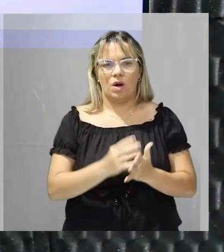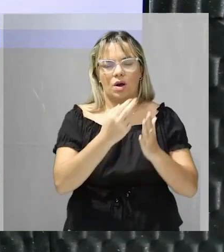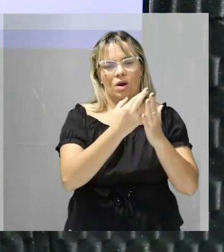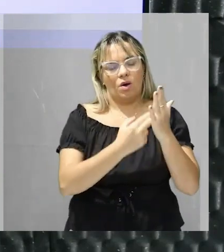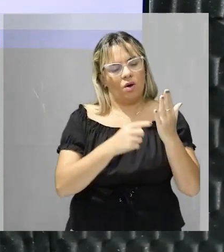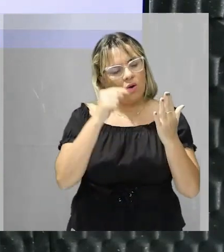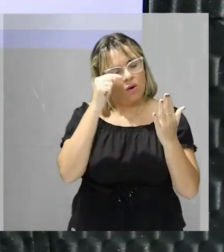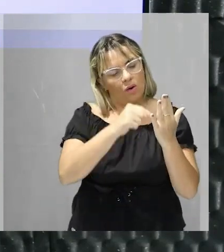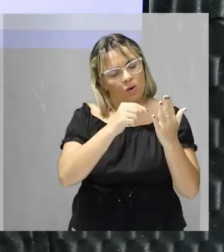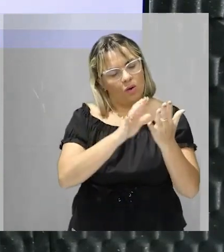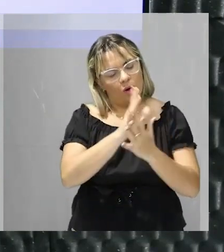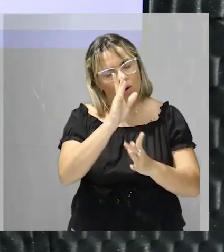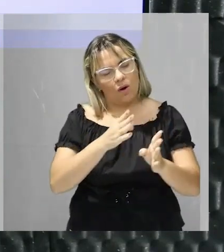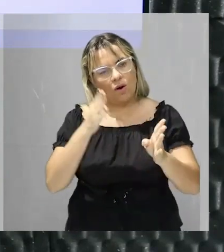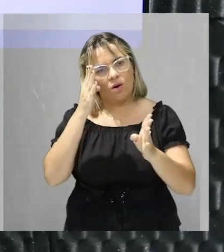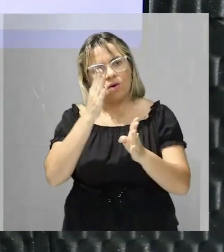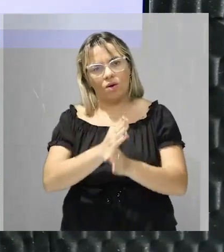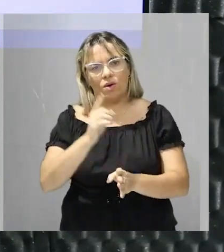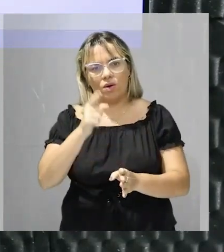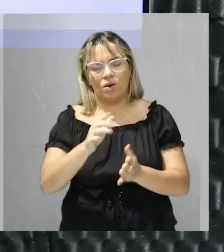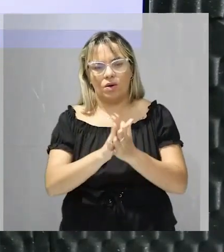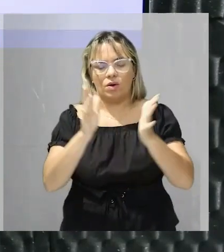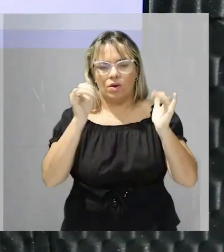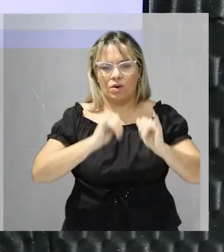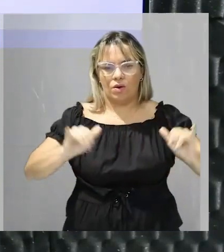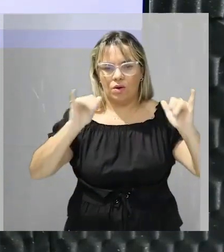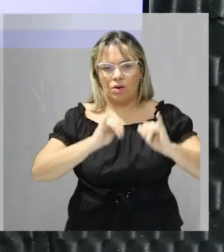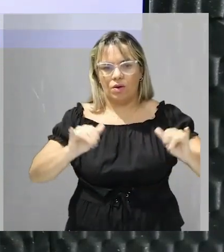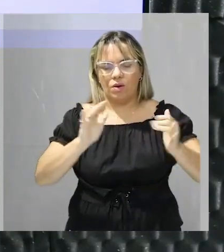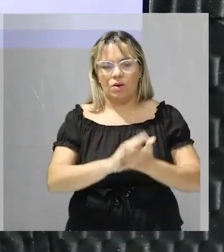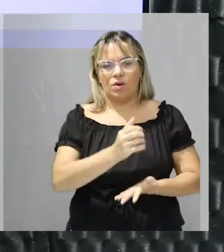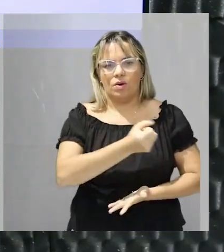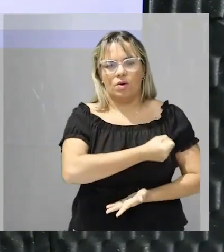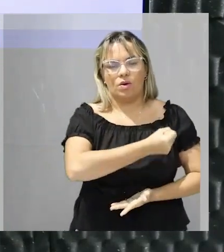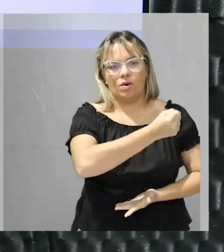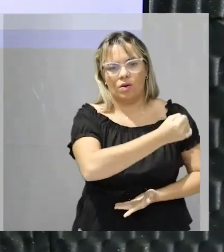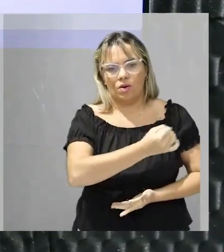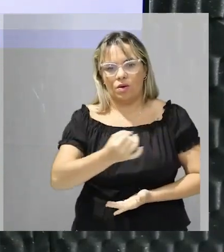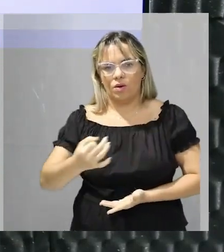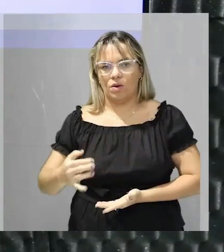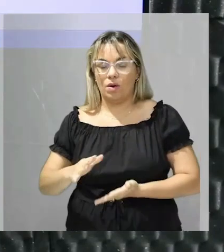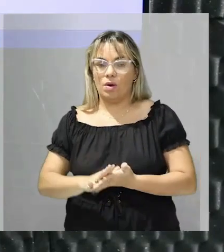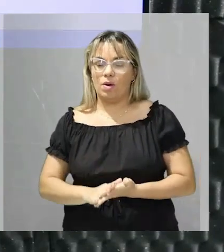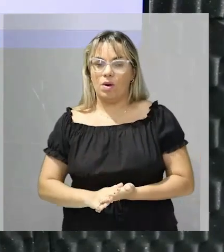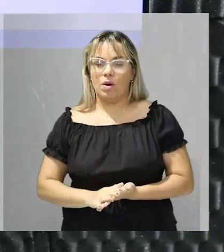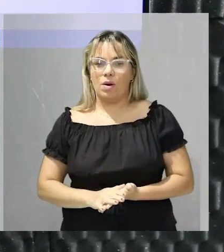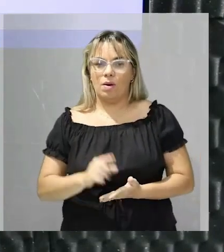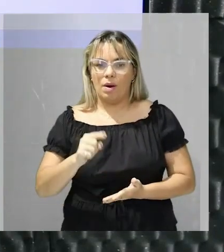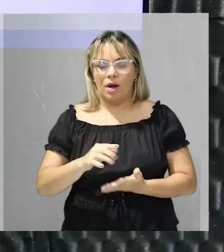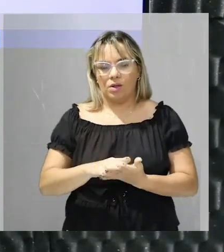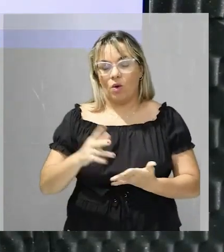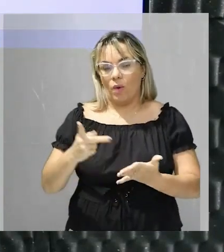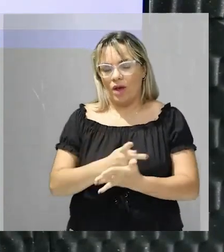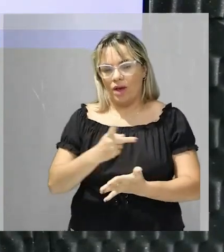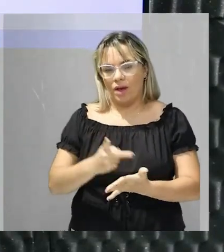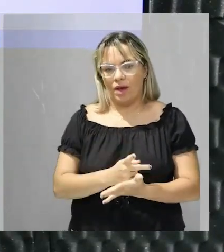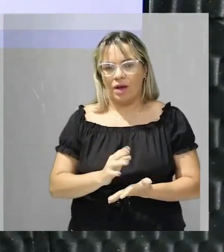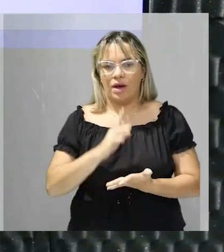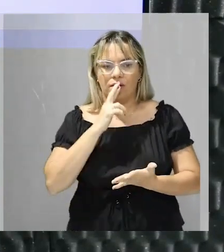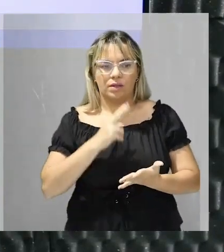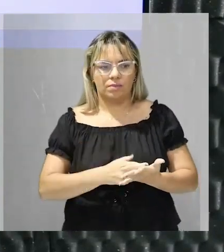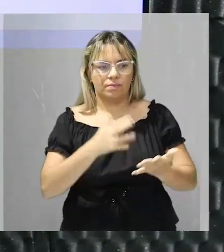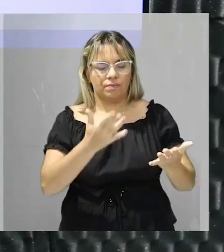essas informações numéricas tá para que a gente não se perca ao longo do processo de resolução tá Então veja aqui ó